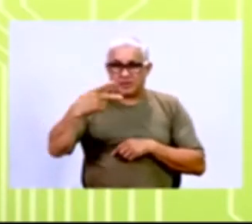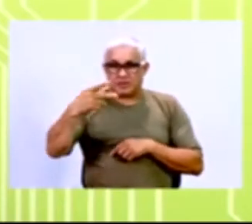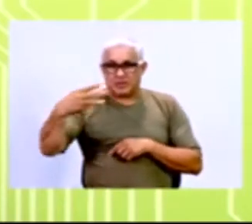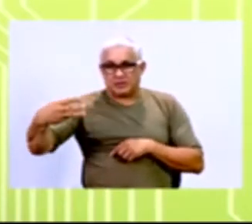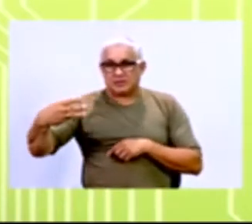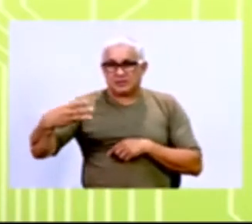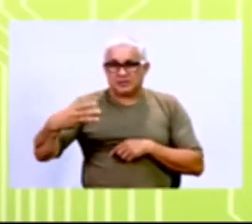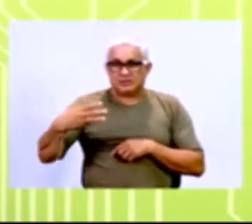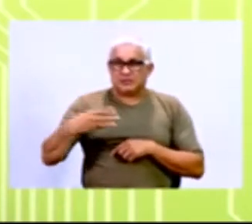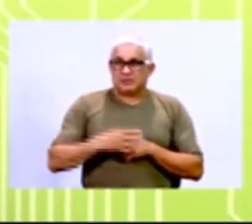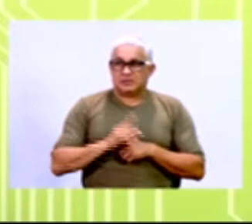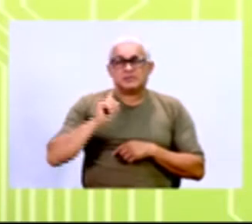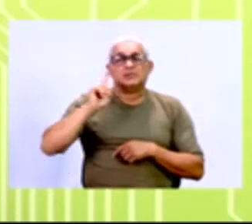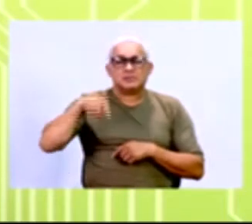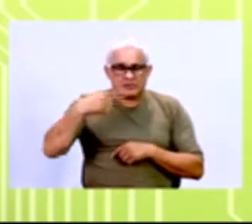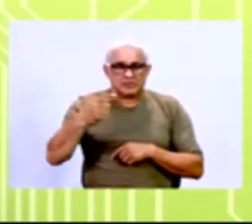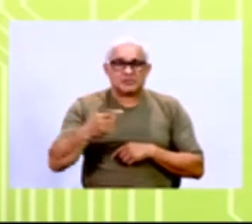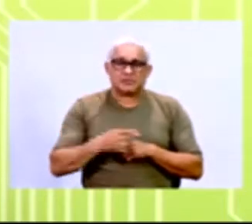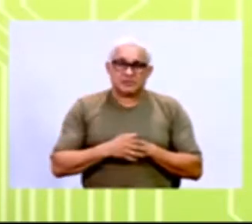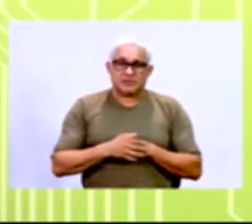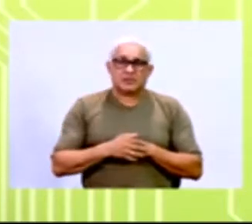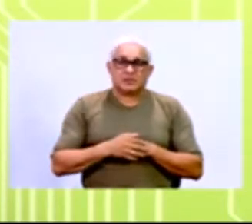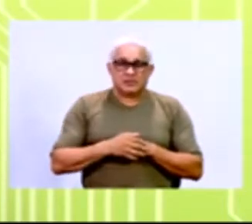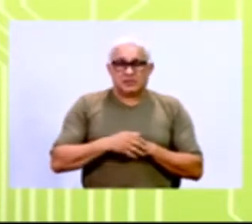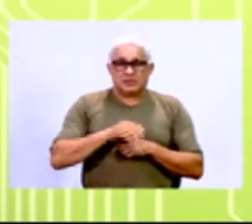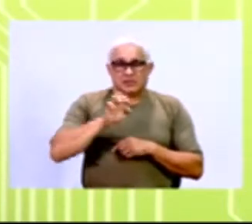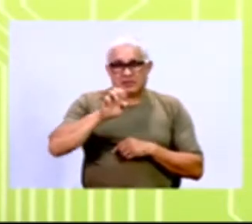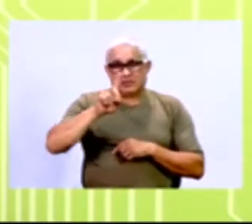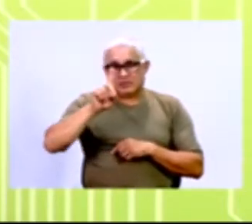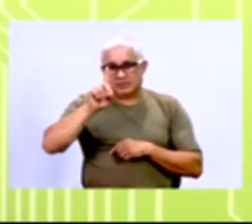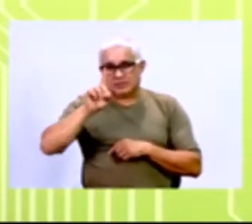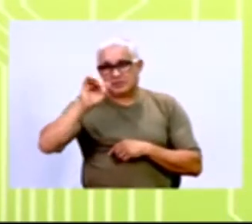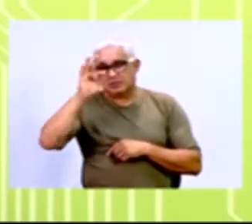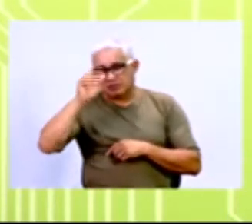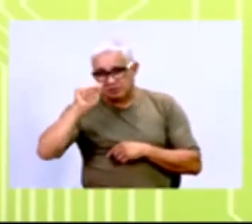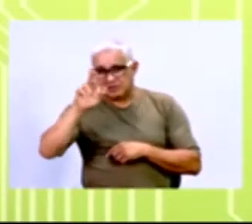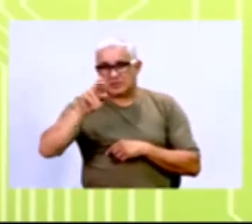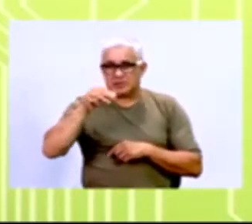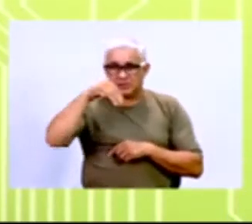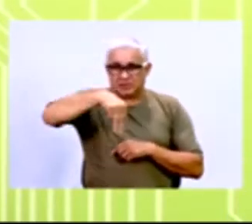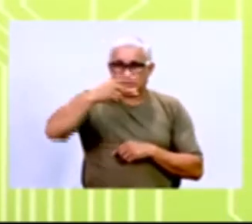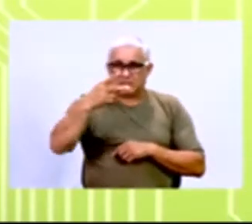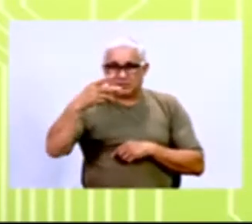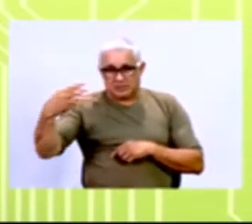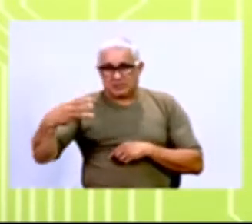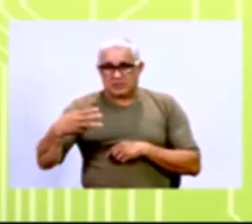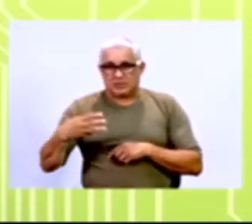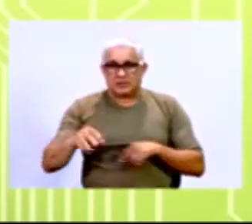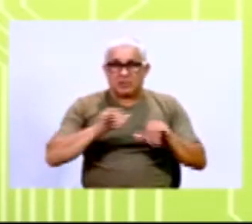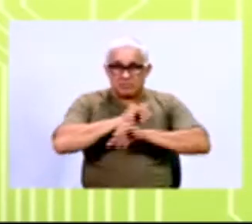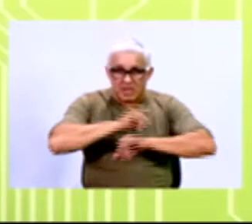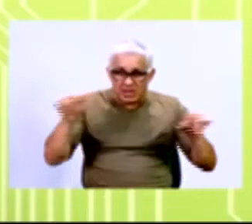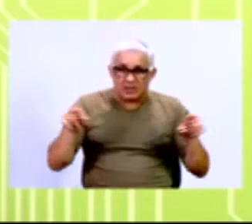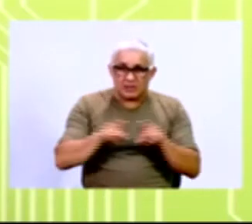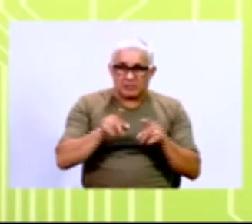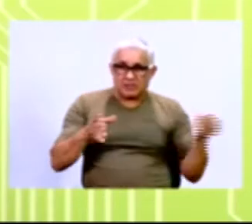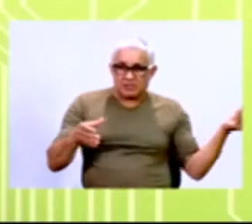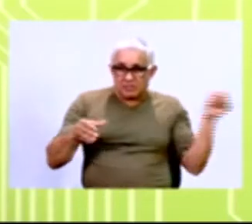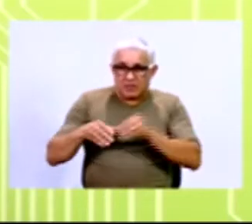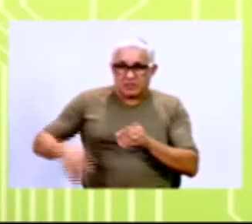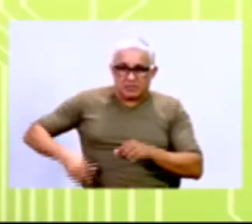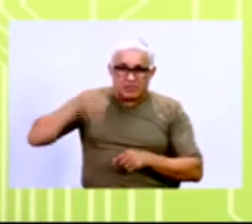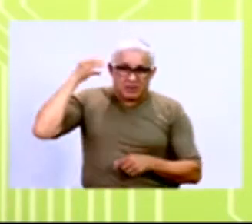gera um formato MP3 para publicar. Para publicar ou para instalar num celular, num tocador